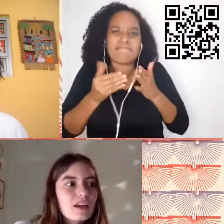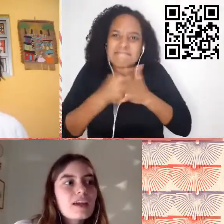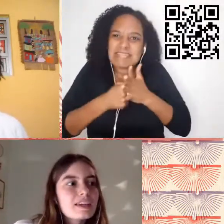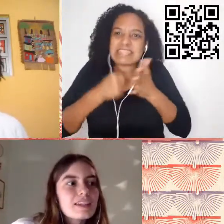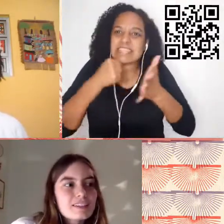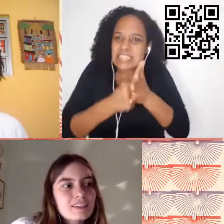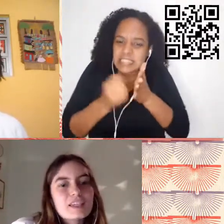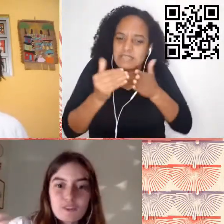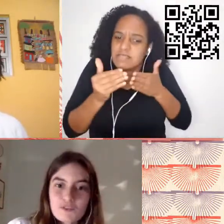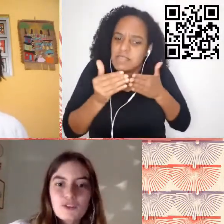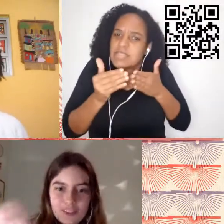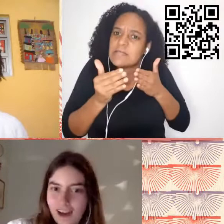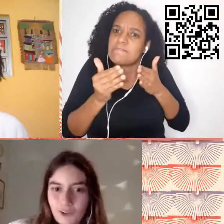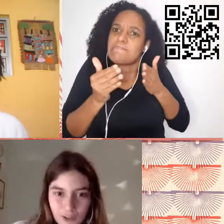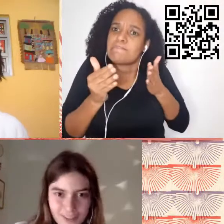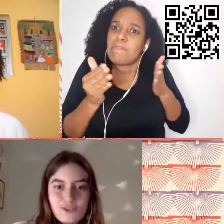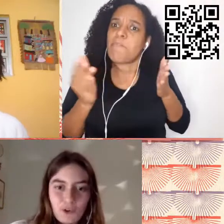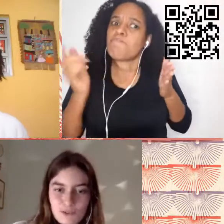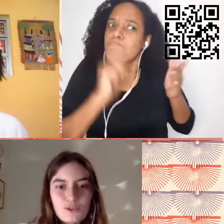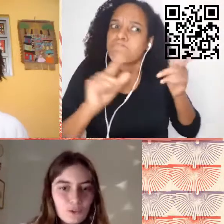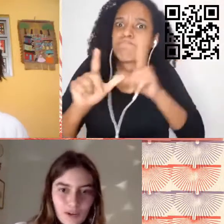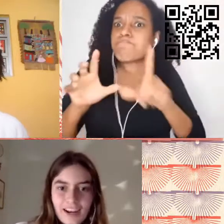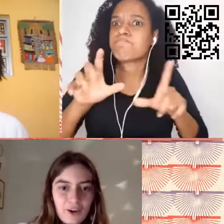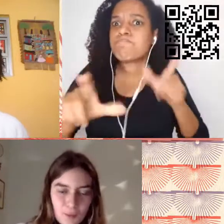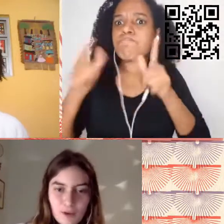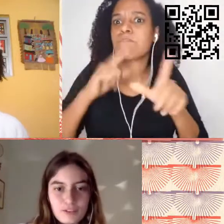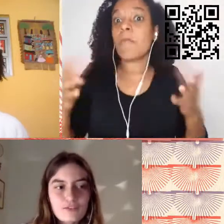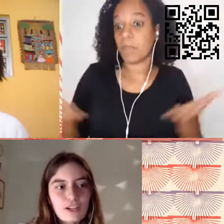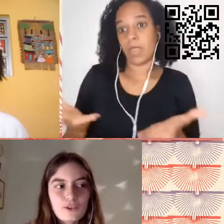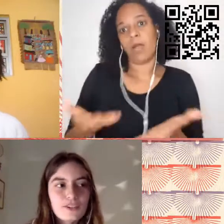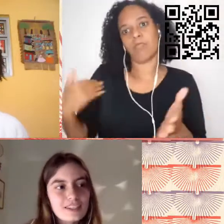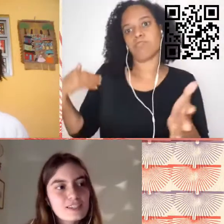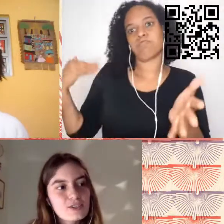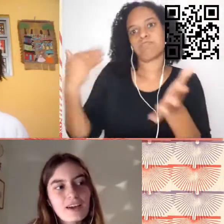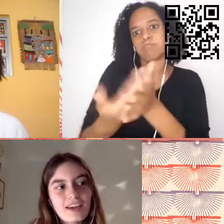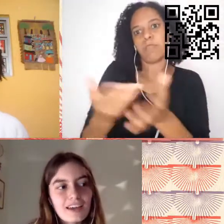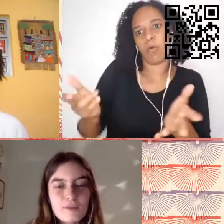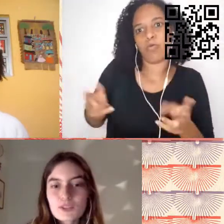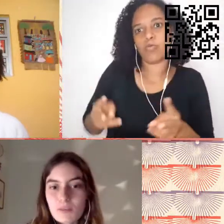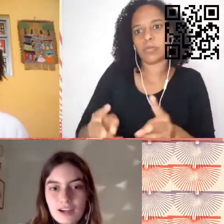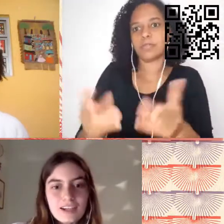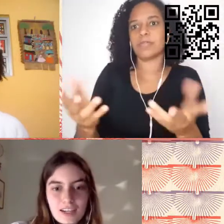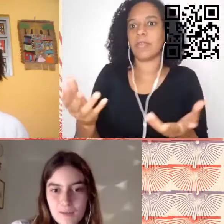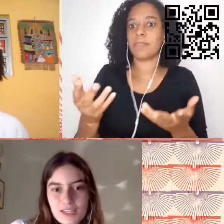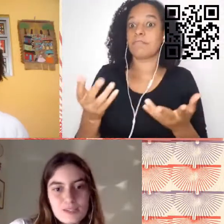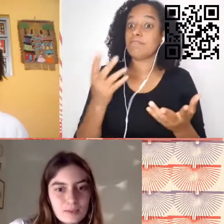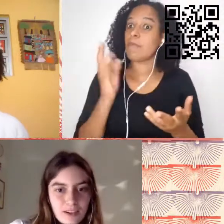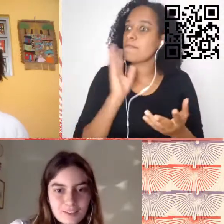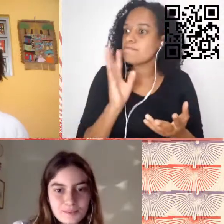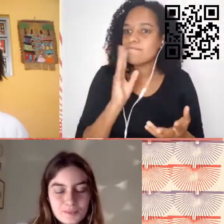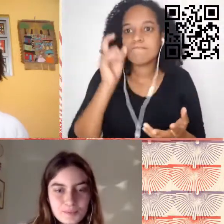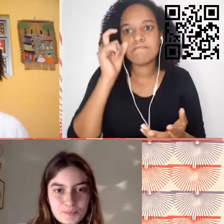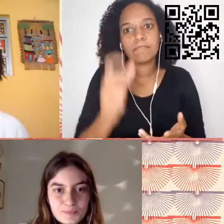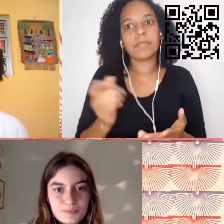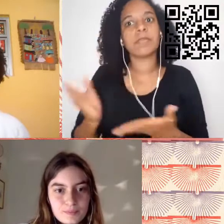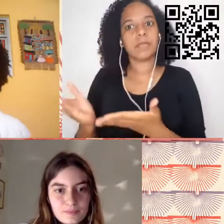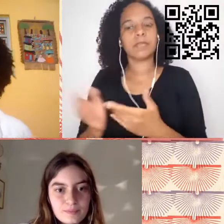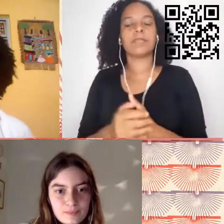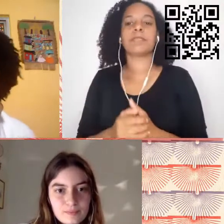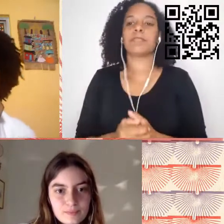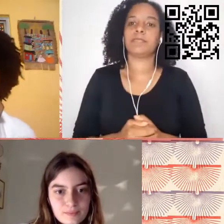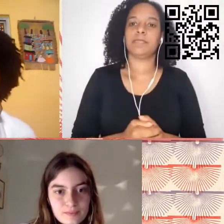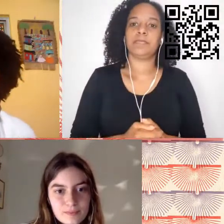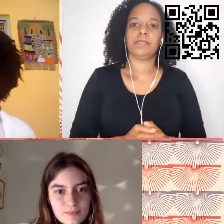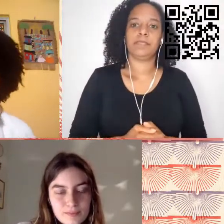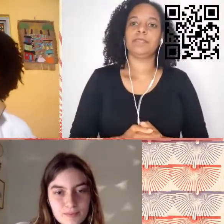espaço, e agora isso continua, né? Como a Vicky falou, e isso é muito bacana mesmo, né?